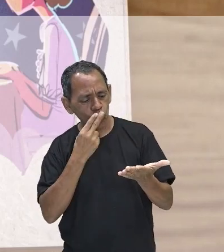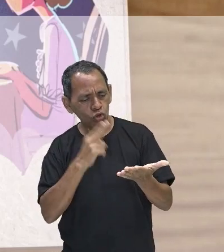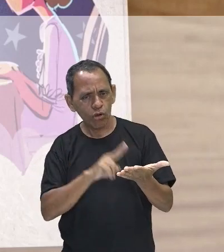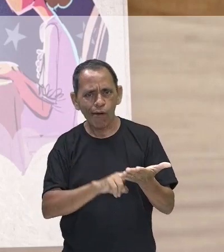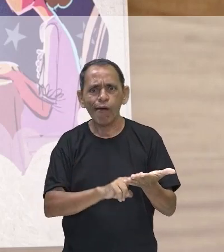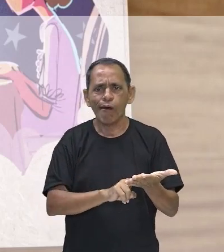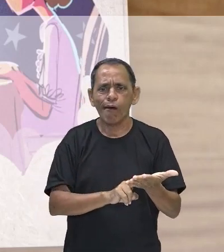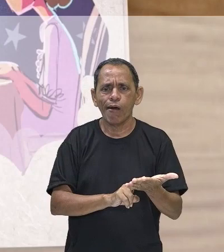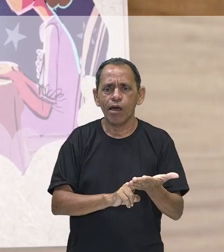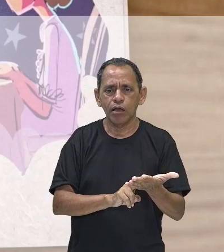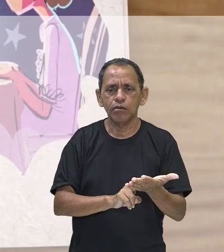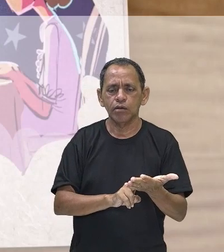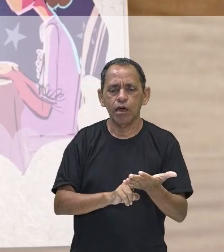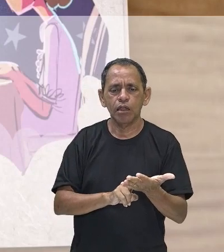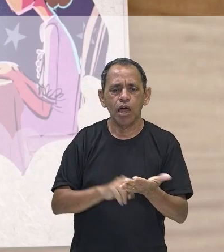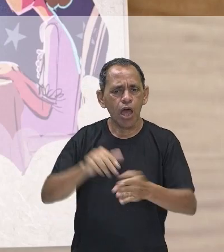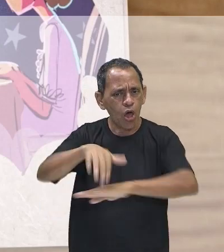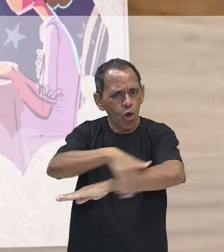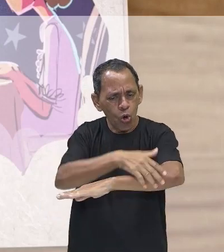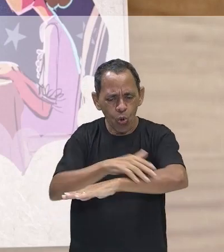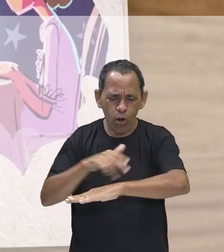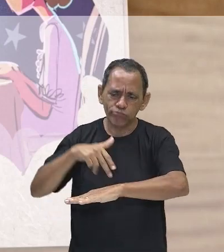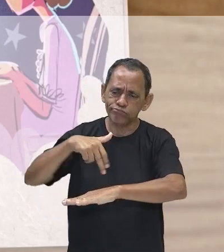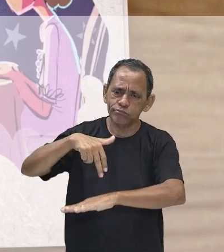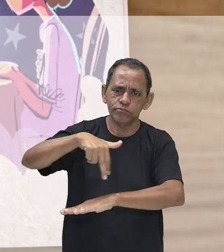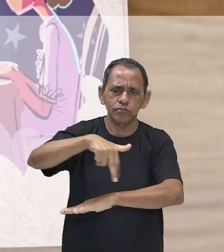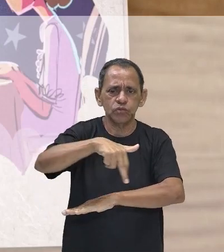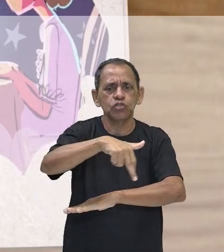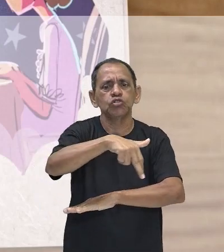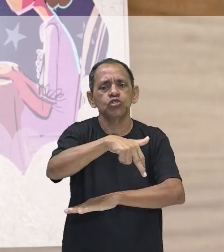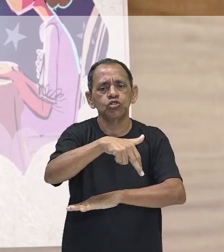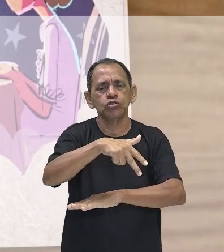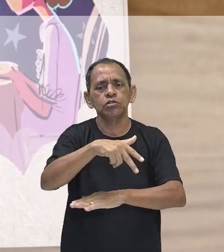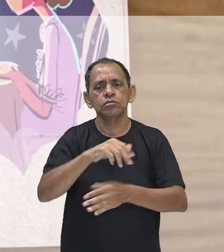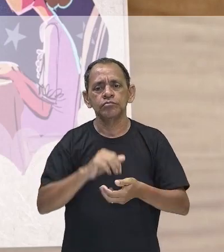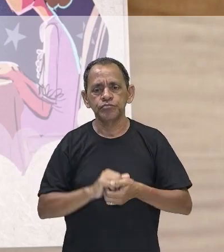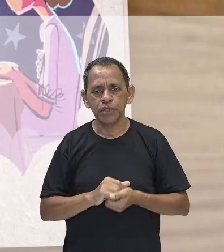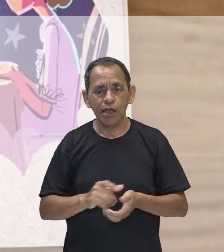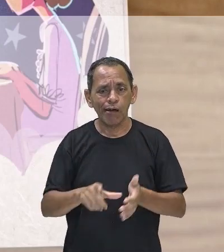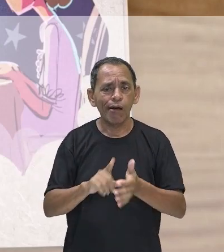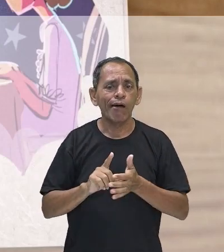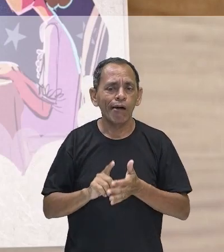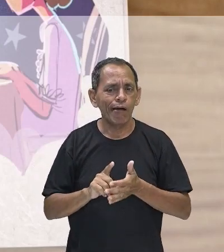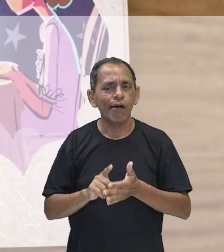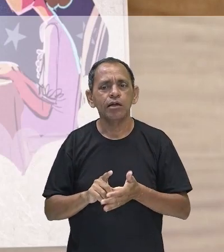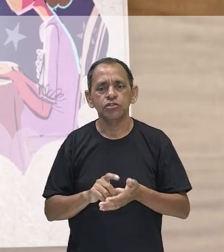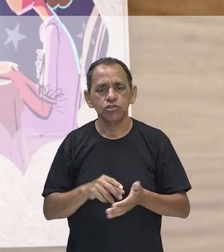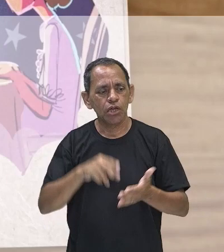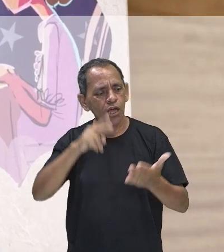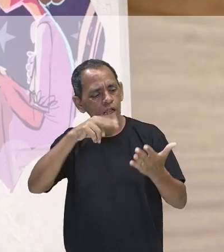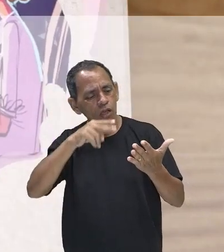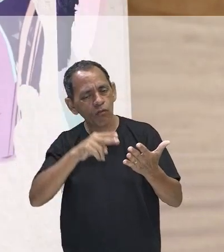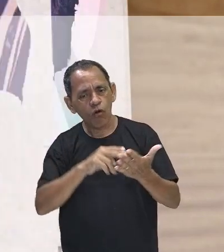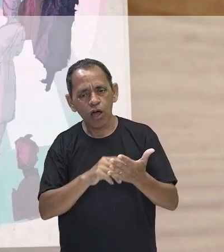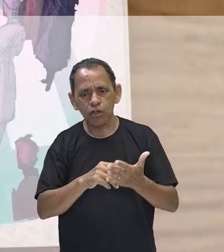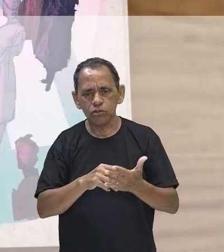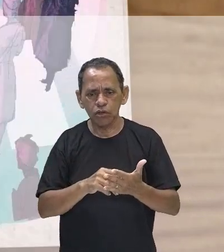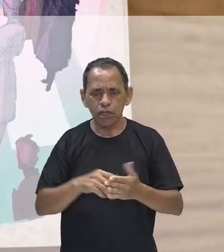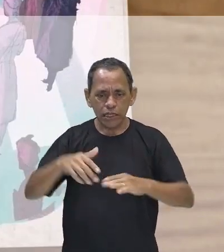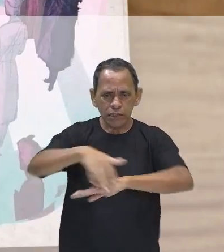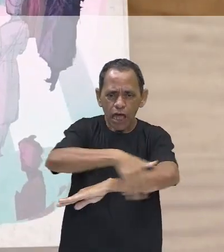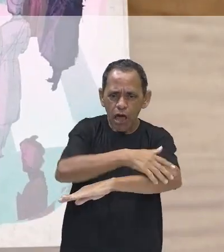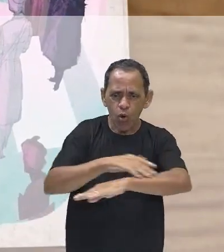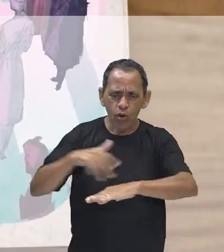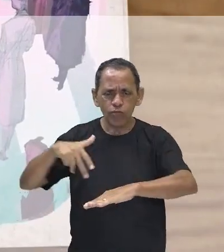atravessa a rua muito contente pelas palavras que acabara de ouvir, sendo atropelada por um Mercedes-Benz amarelo. É ali